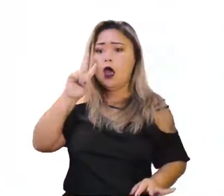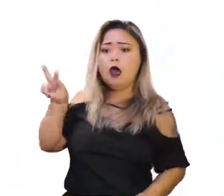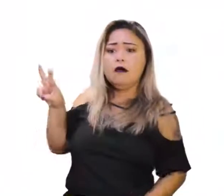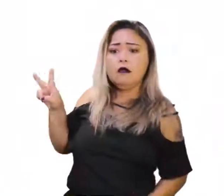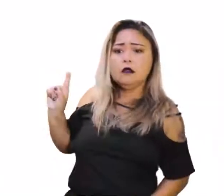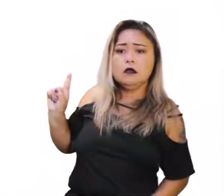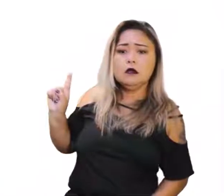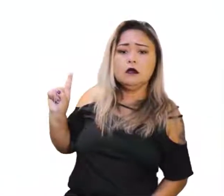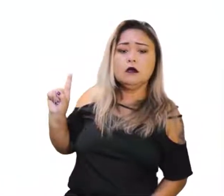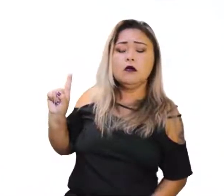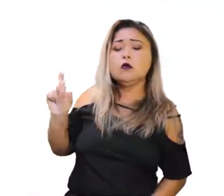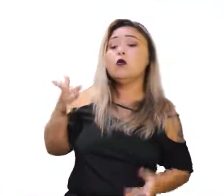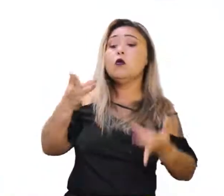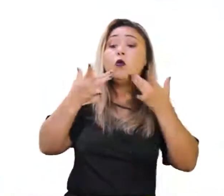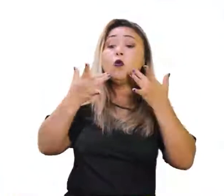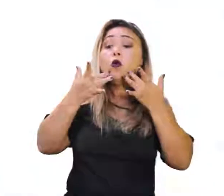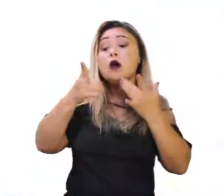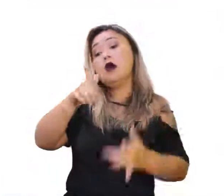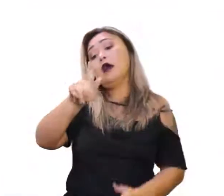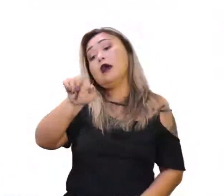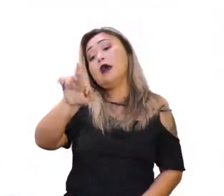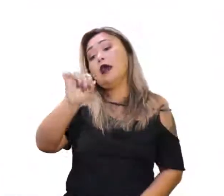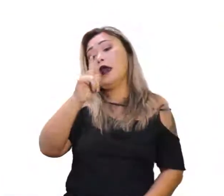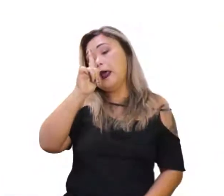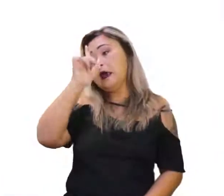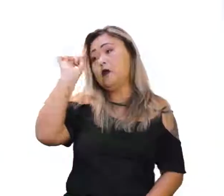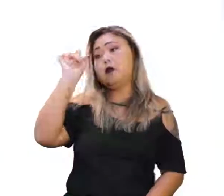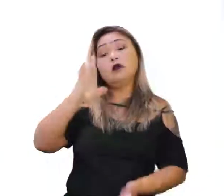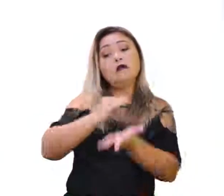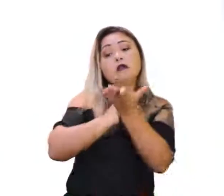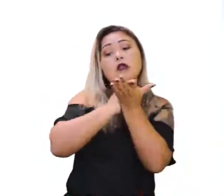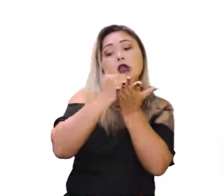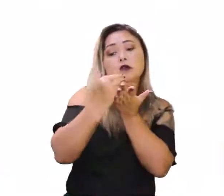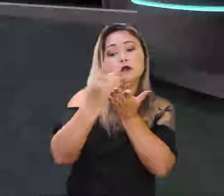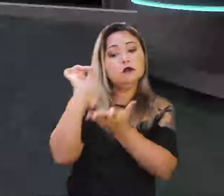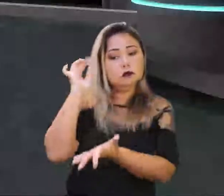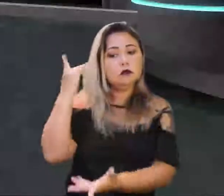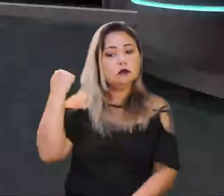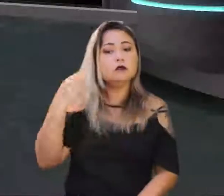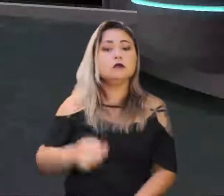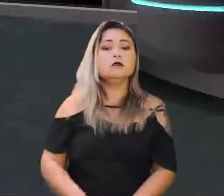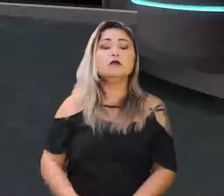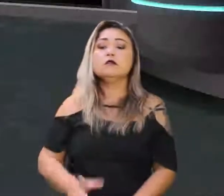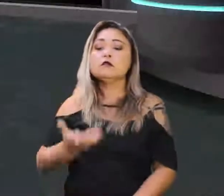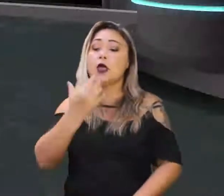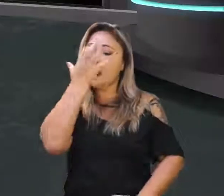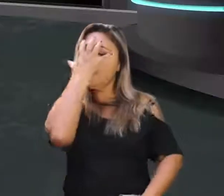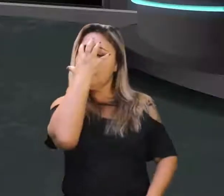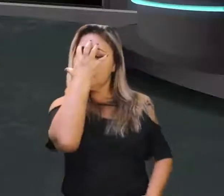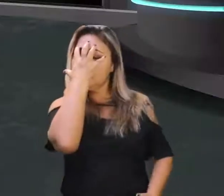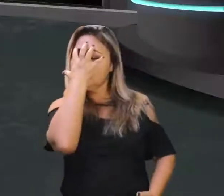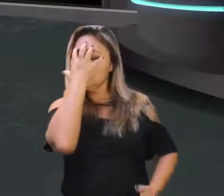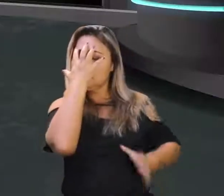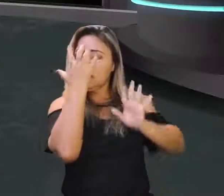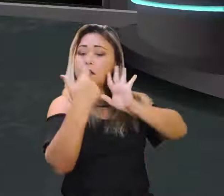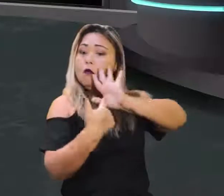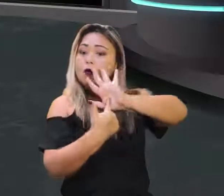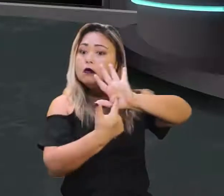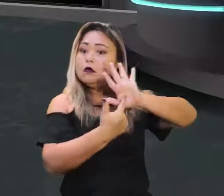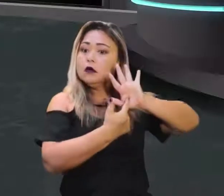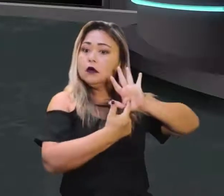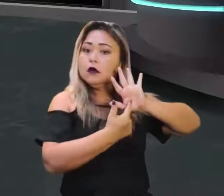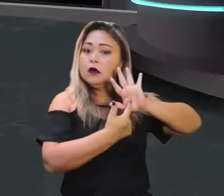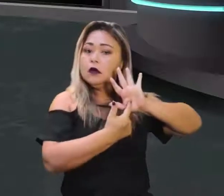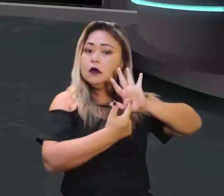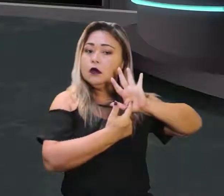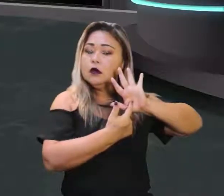vendo aí. Né? O teatro grego, né, professor? Teve início na Grécia o teatro. E essas máscaras aí mostram, né? Como